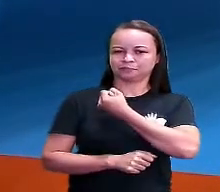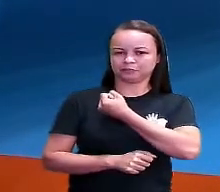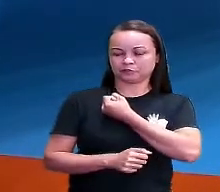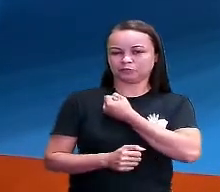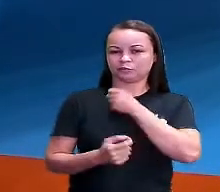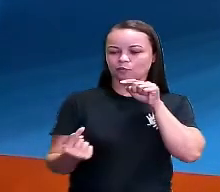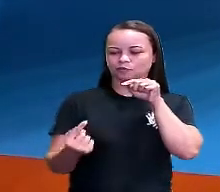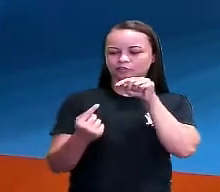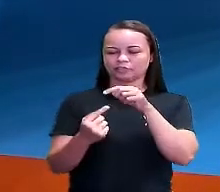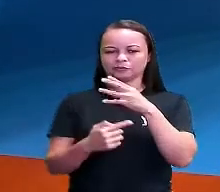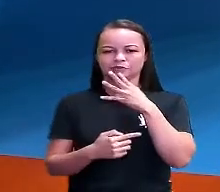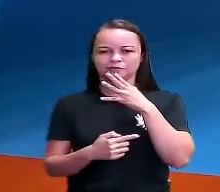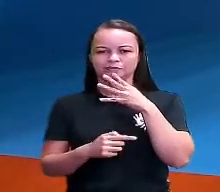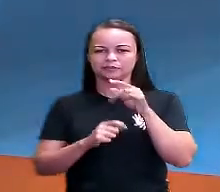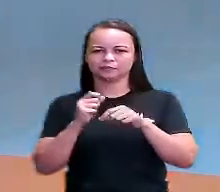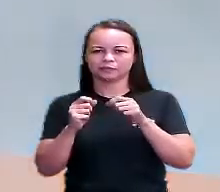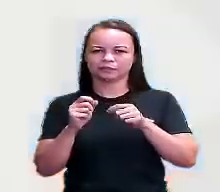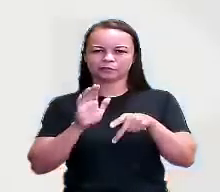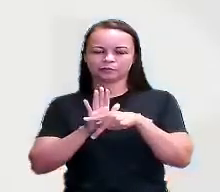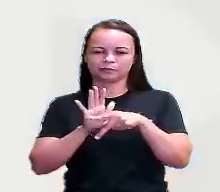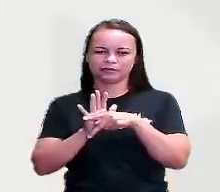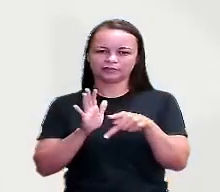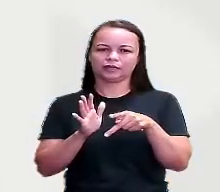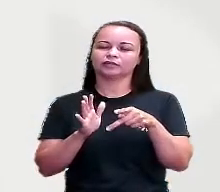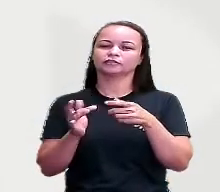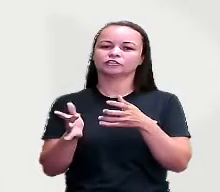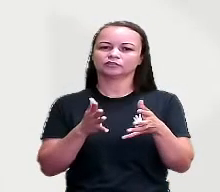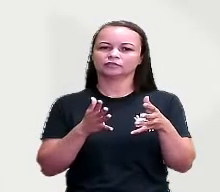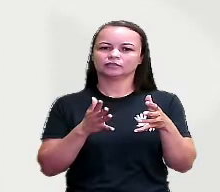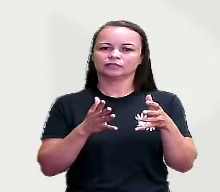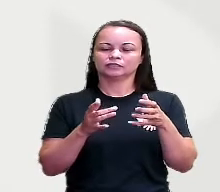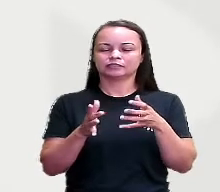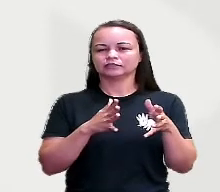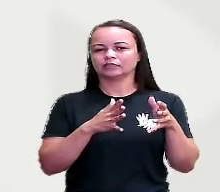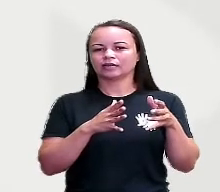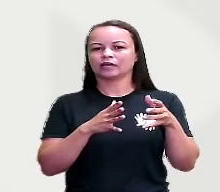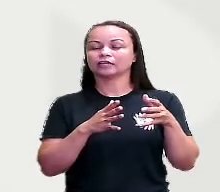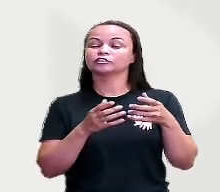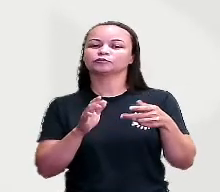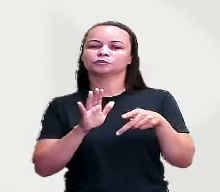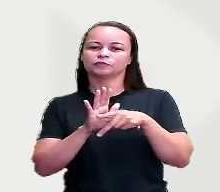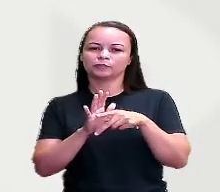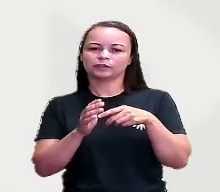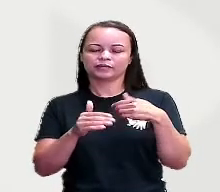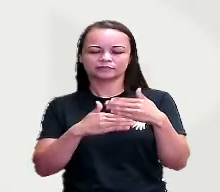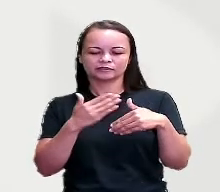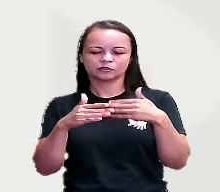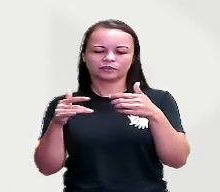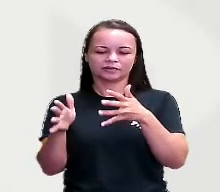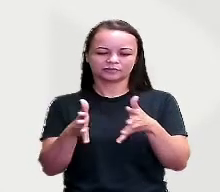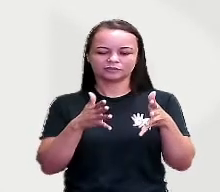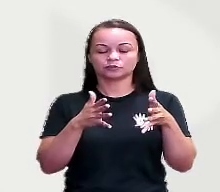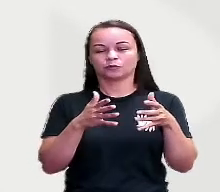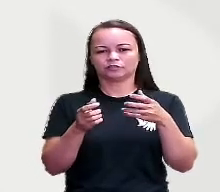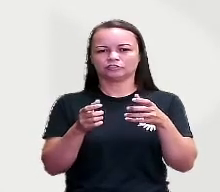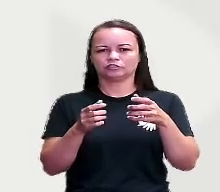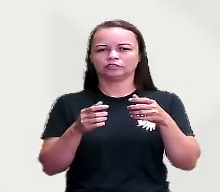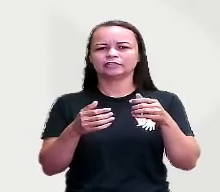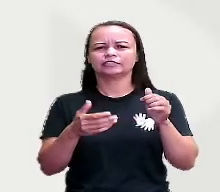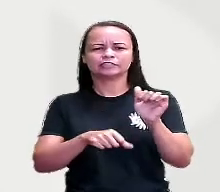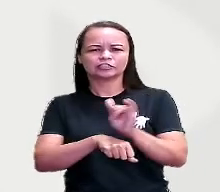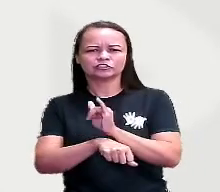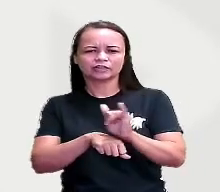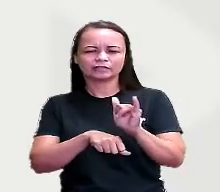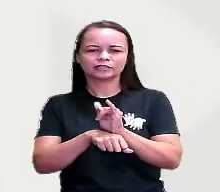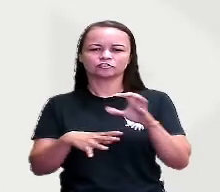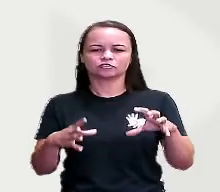de conhecimento é propriedades da operação, das operações para o desenvolvimento de diferentes estratégias de